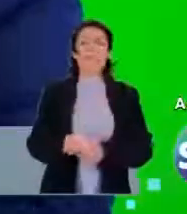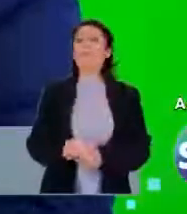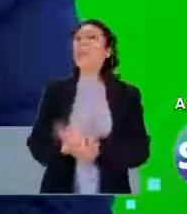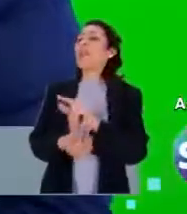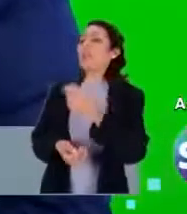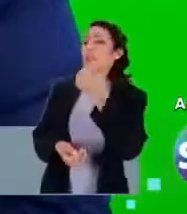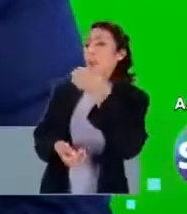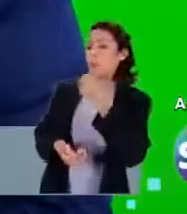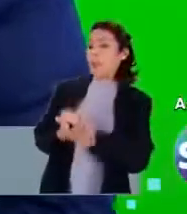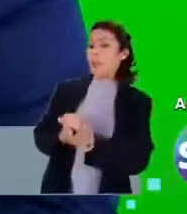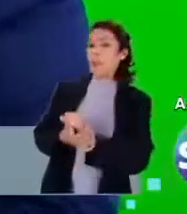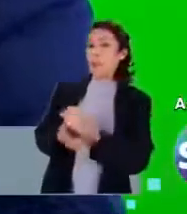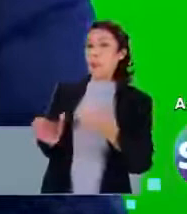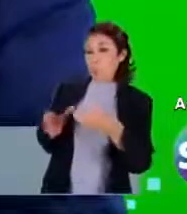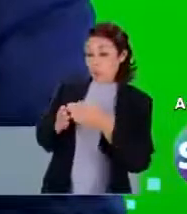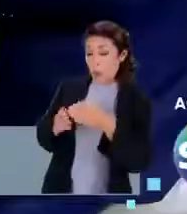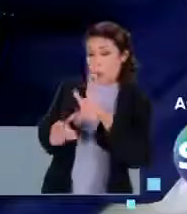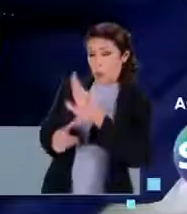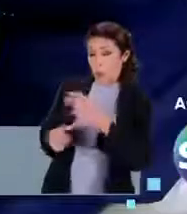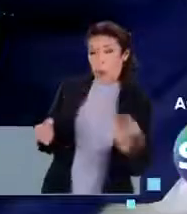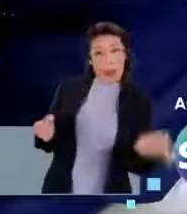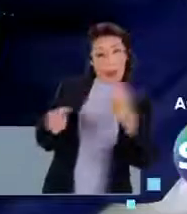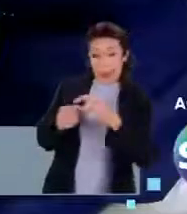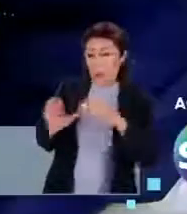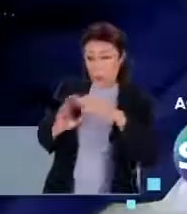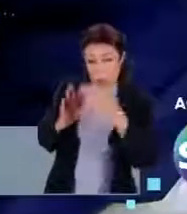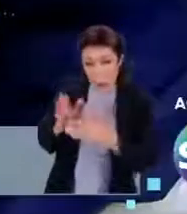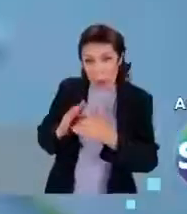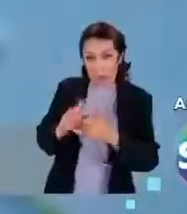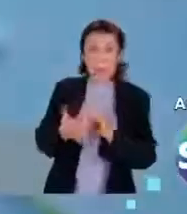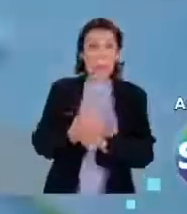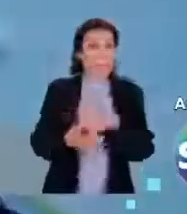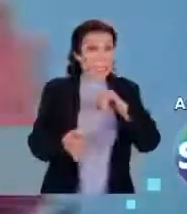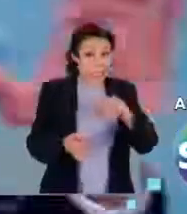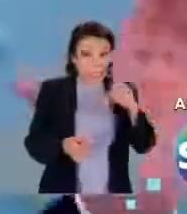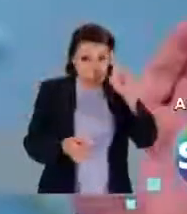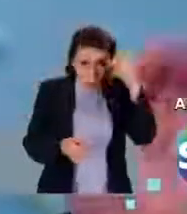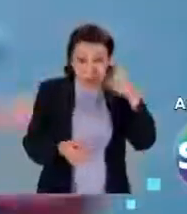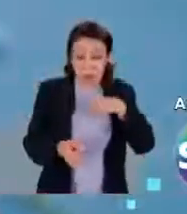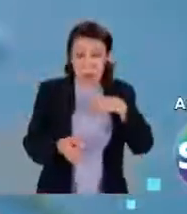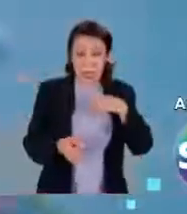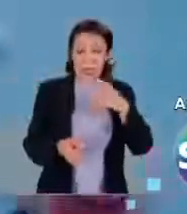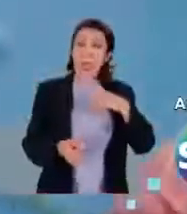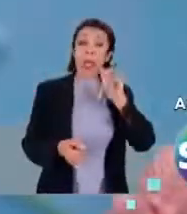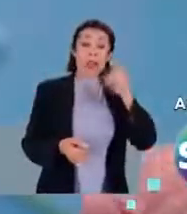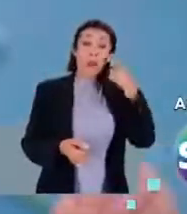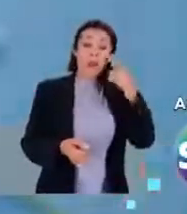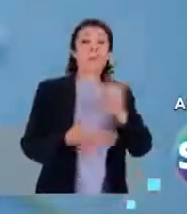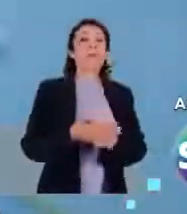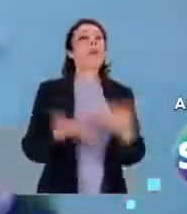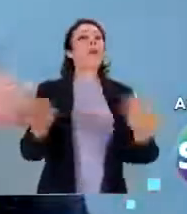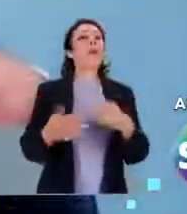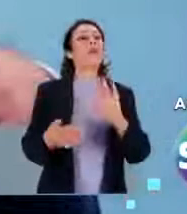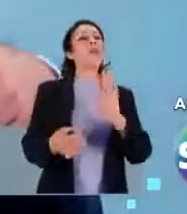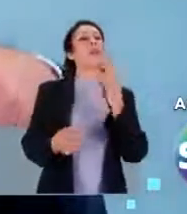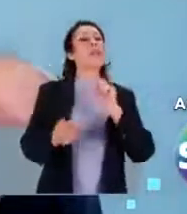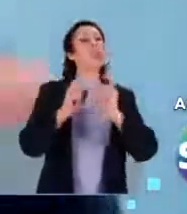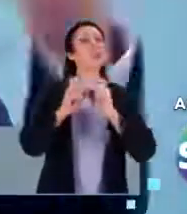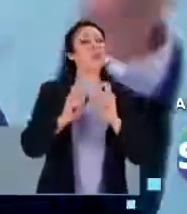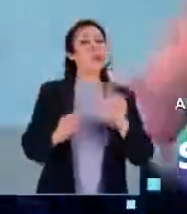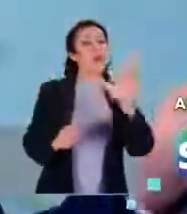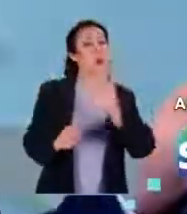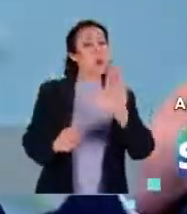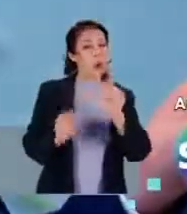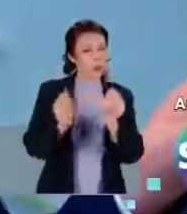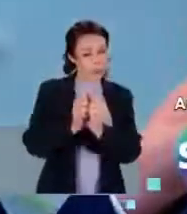acha que o time do Lula vai voltar inteiro com ele se quem duvidar é só olhar hoje o Lula fez uma reunião em que tava a turma